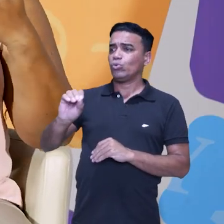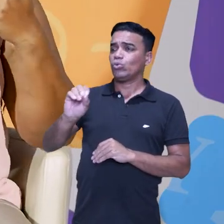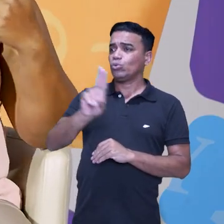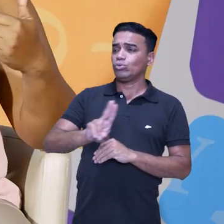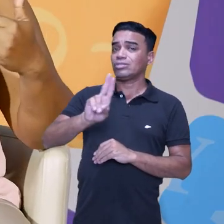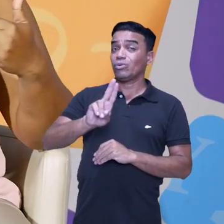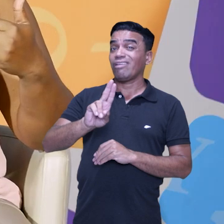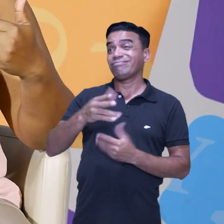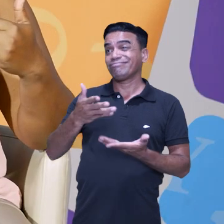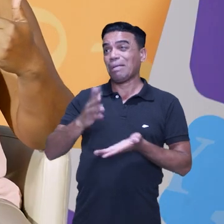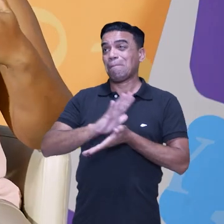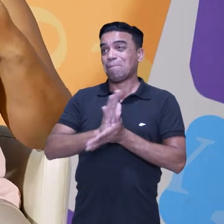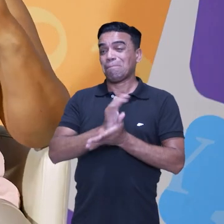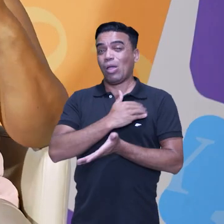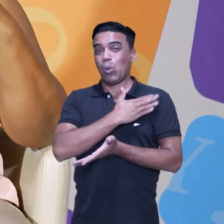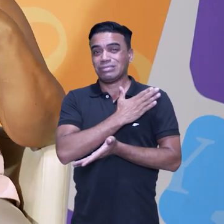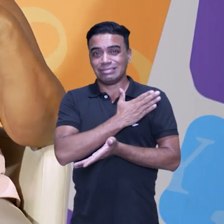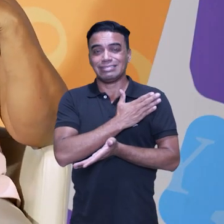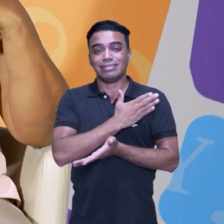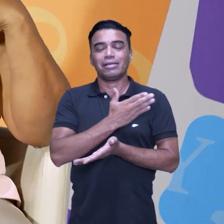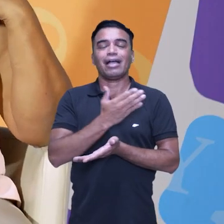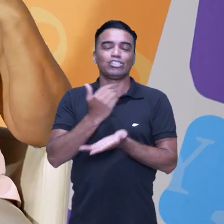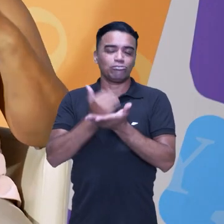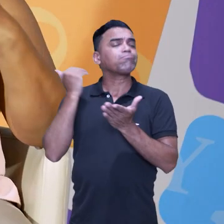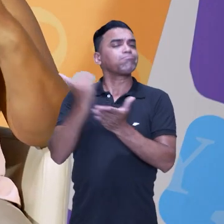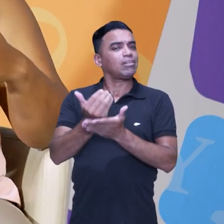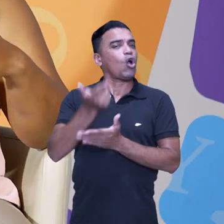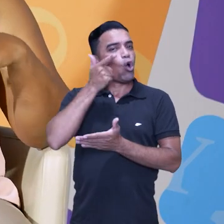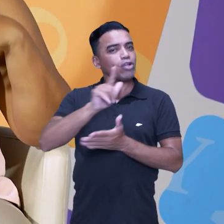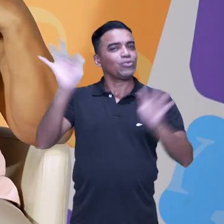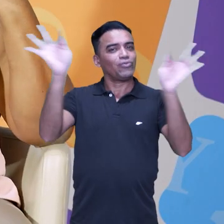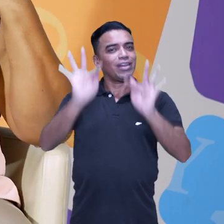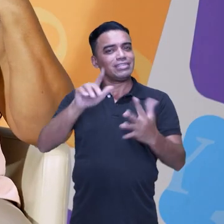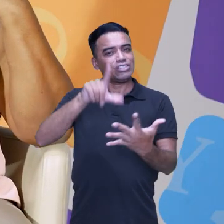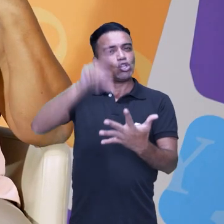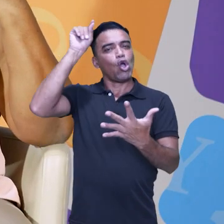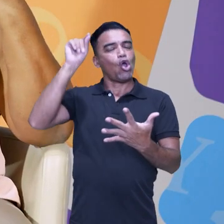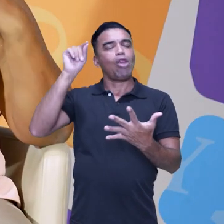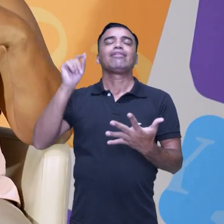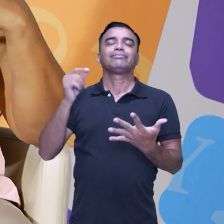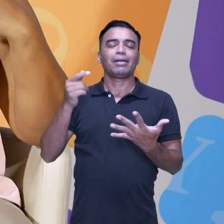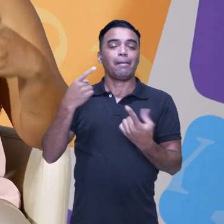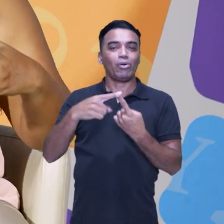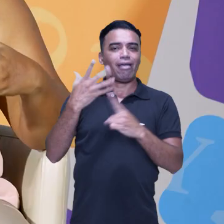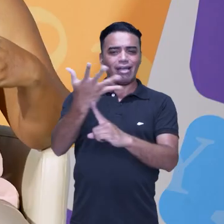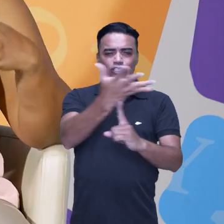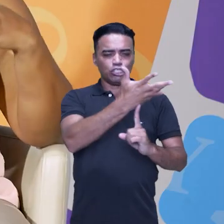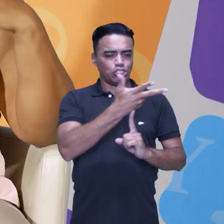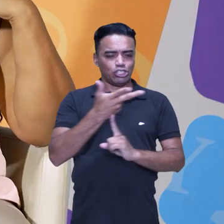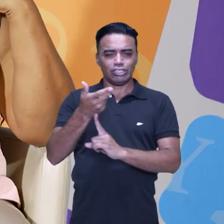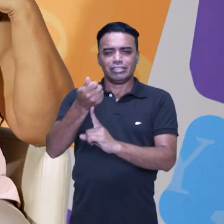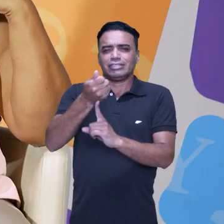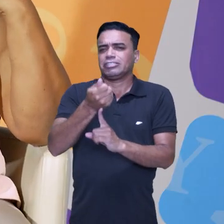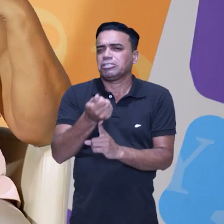até um preconceito, e a gente foi muito feliz quando a gente fez essa escolha, porque é um artista fantástico